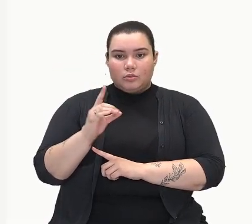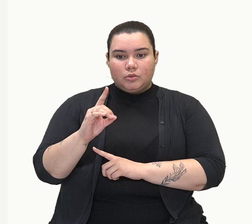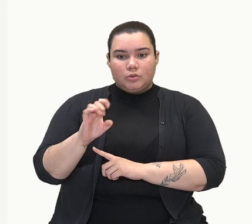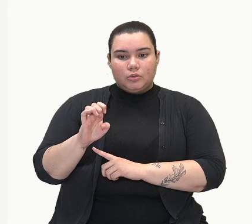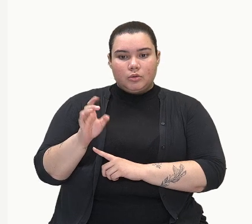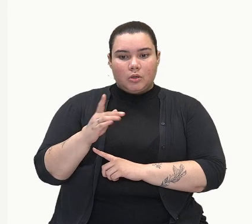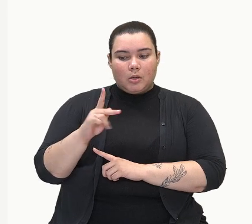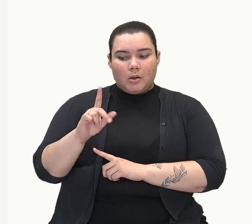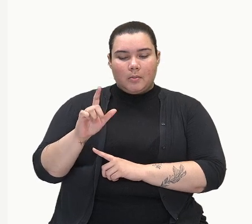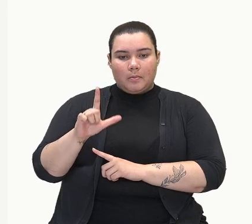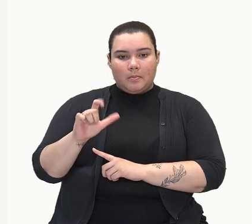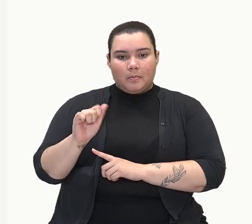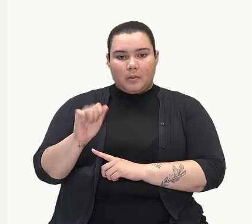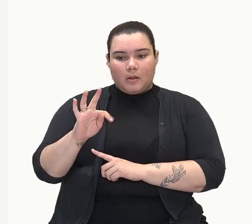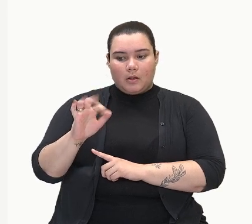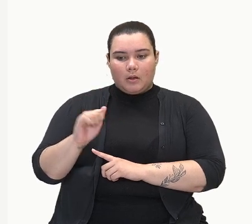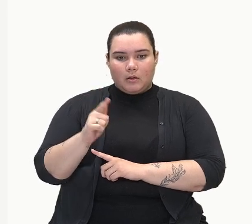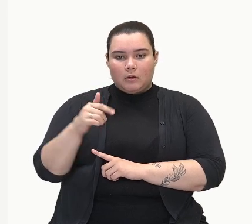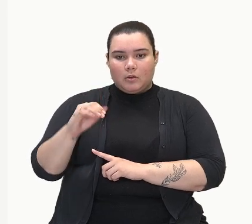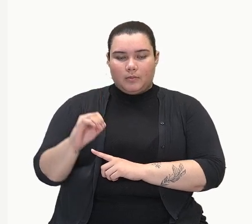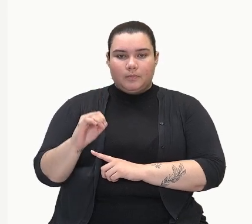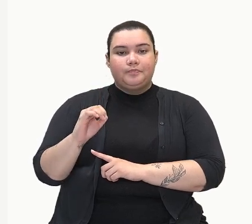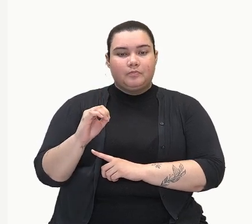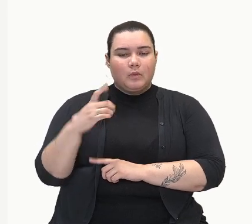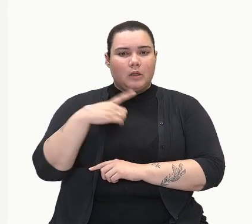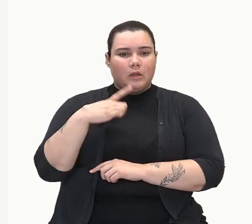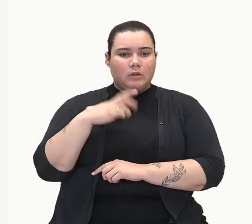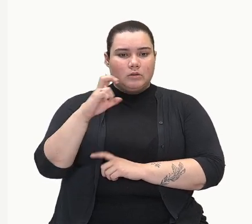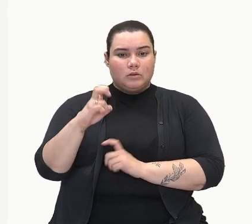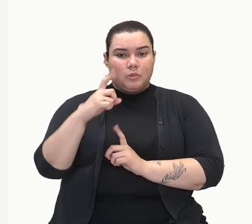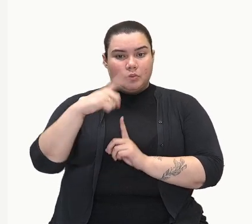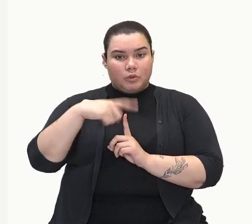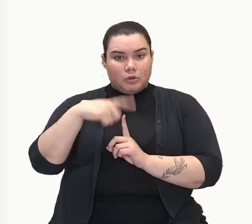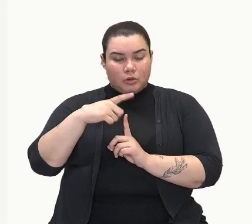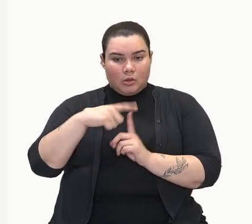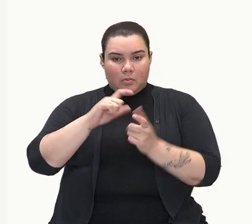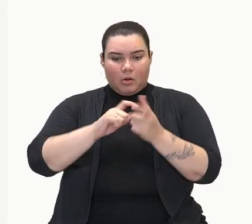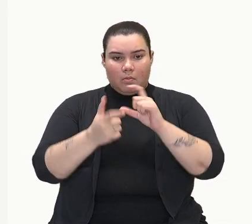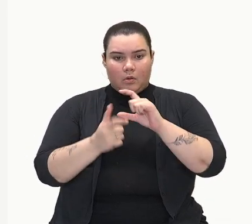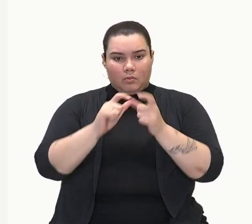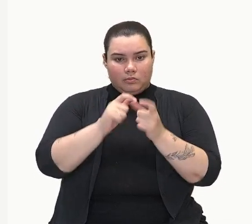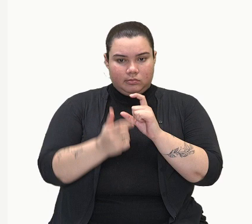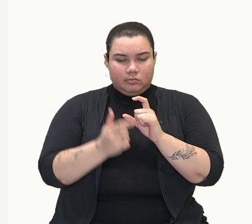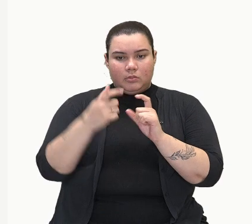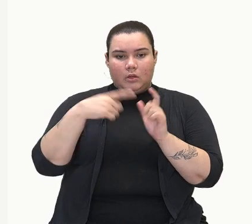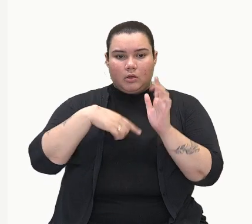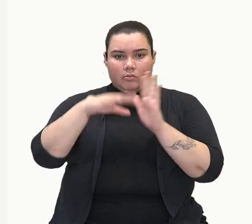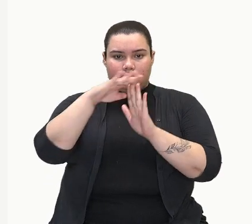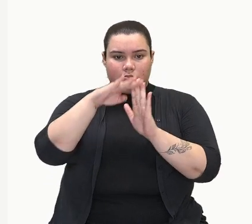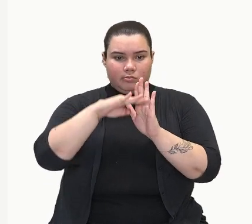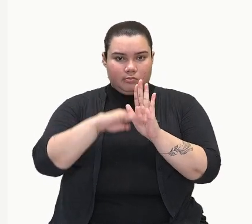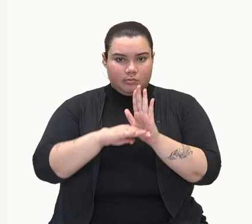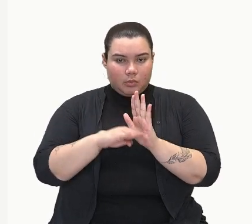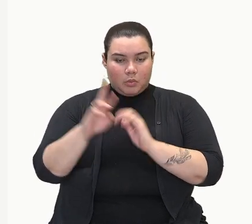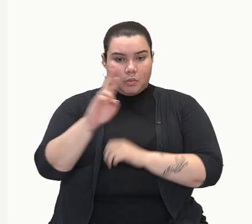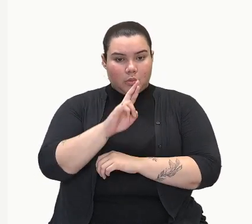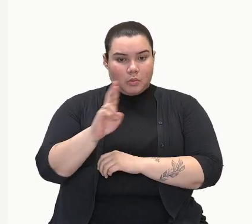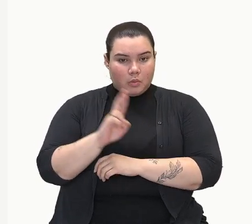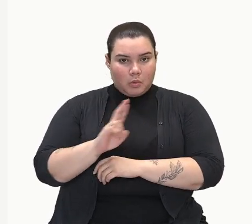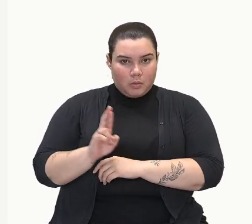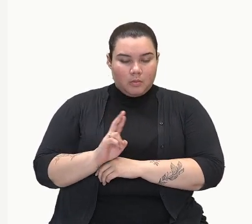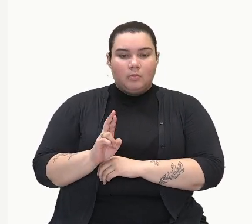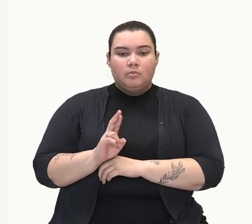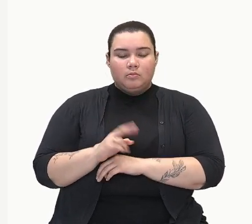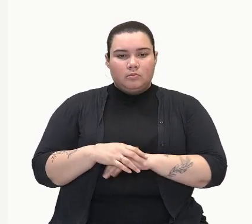5 tipos de sólidos geométricos que podem ser classificados como poliedros de Platão. Então só para a